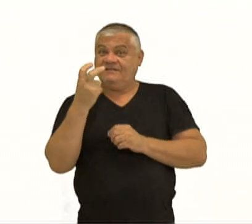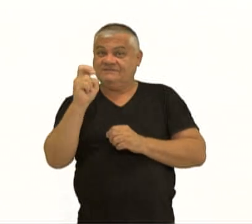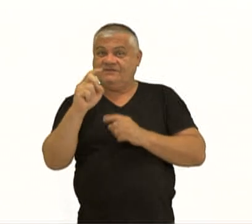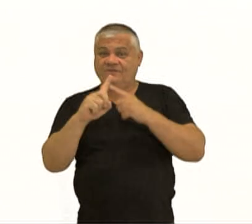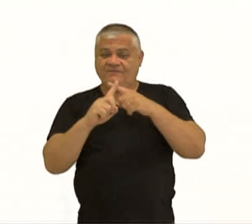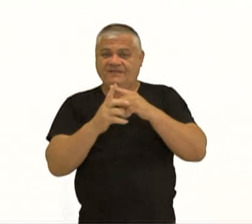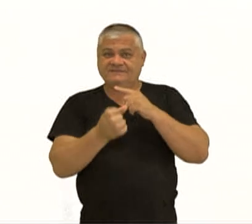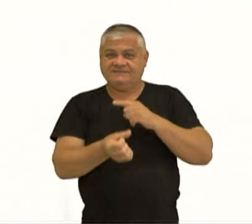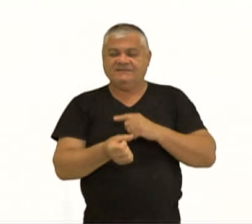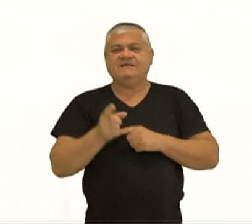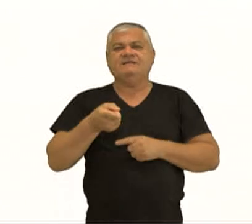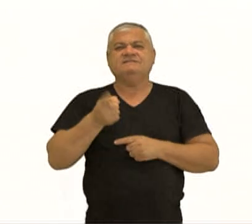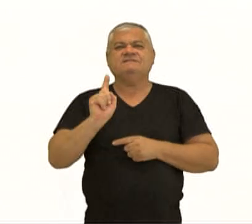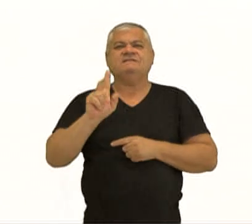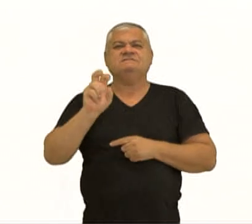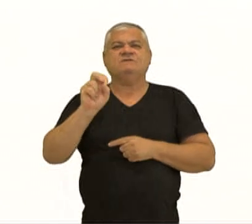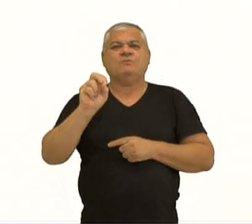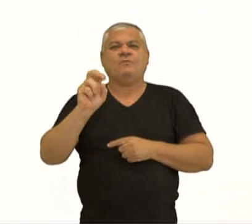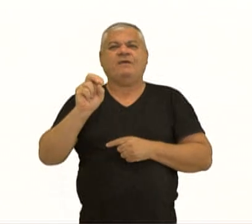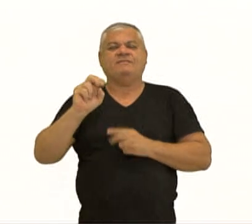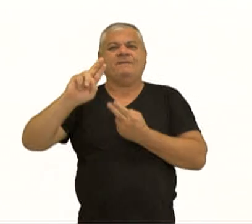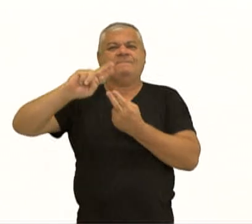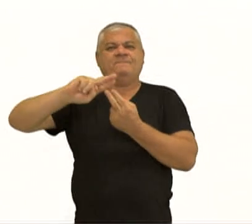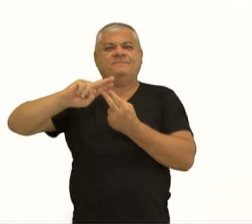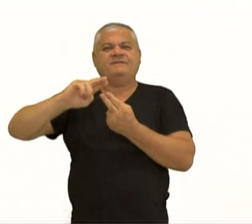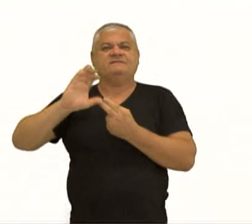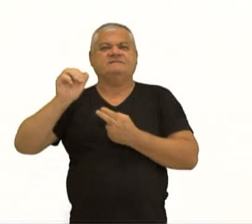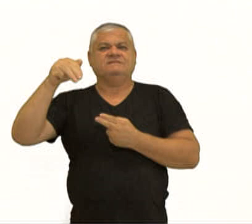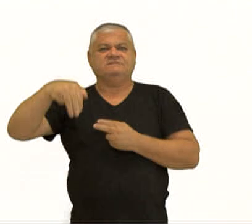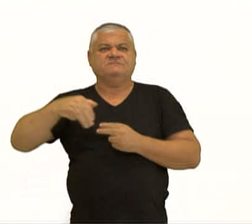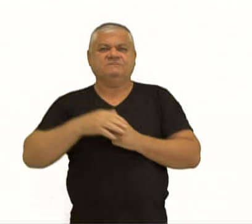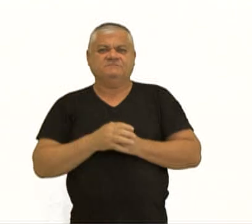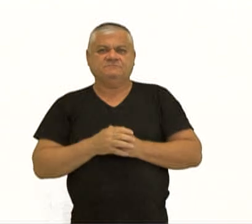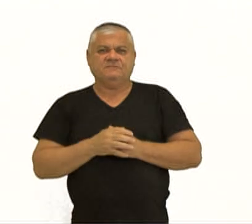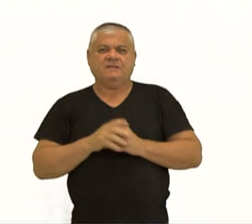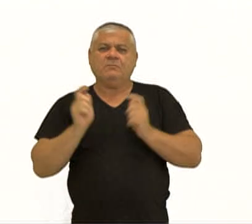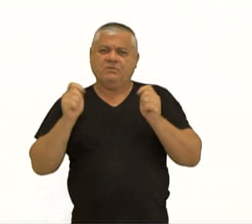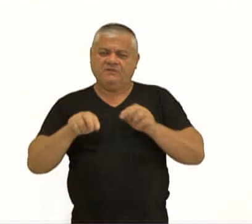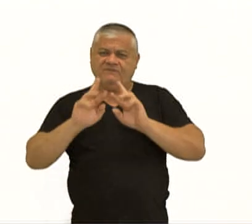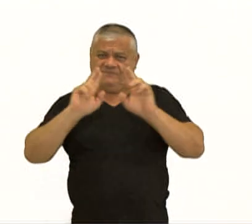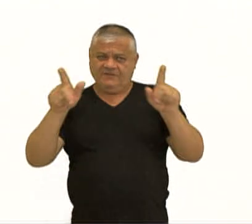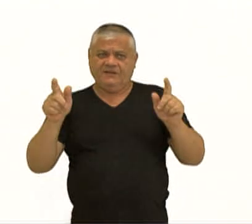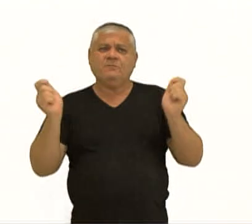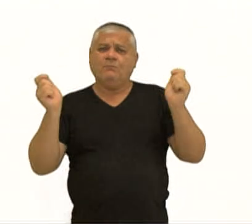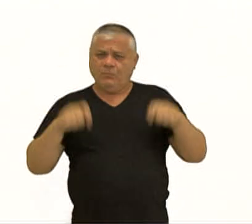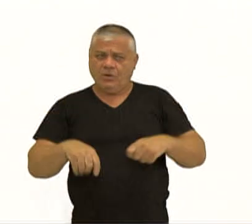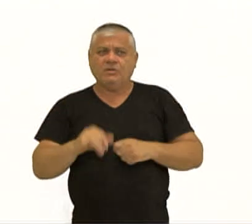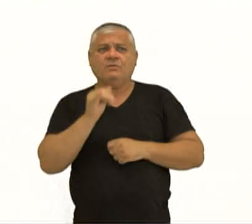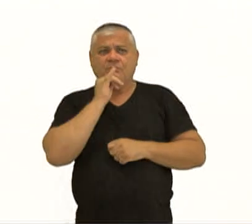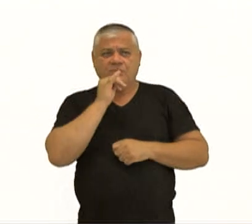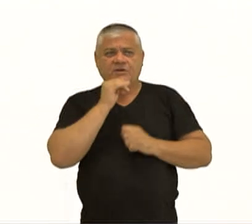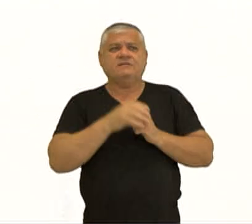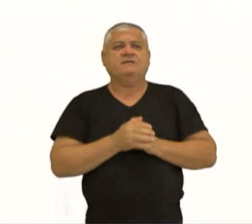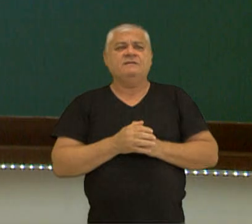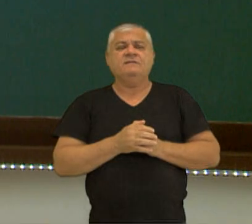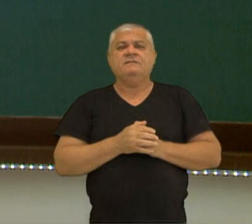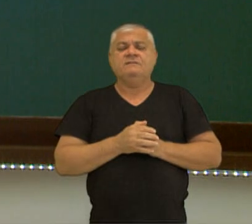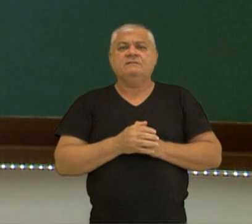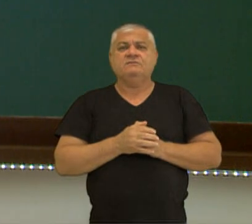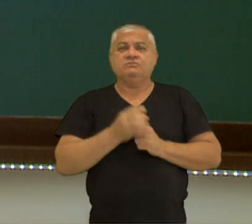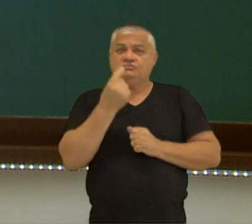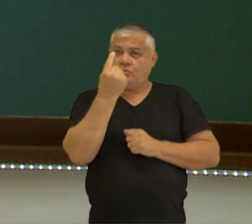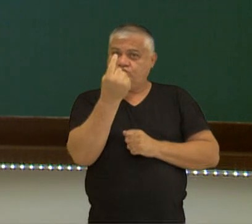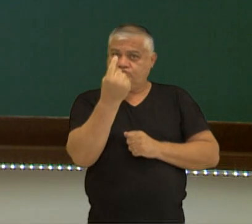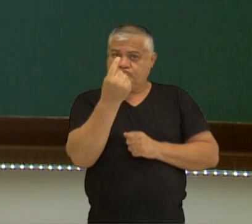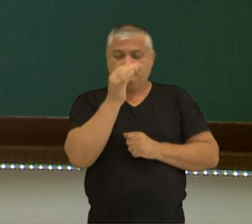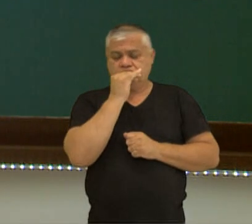6, 150 pi centímetros quadrados. Ah, mas eu poderia fazer diferente? Poderia. Poderia pegar só a área de